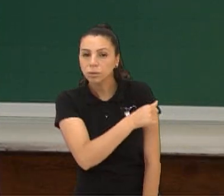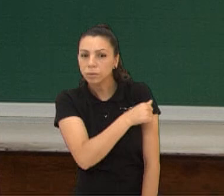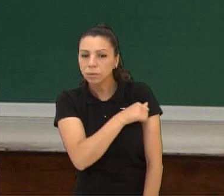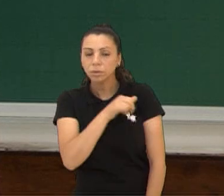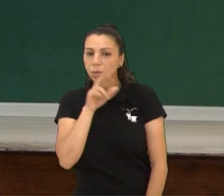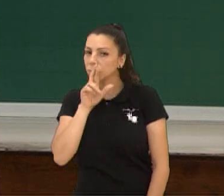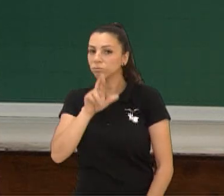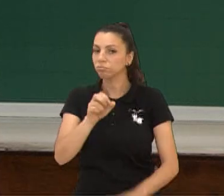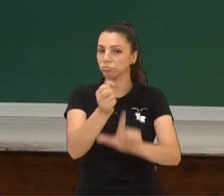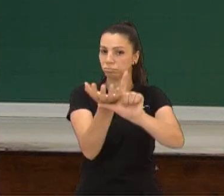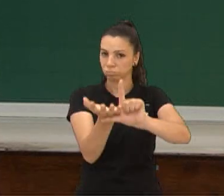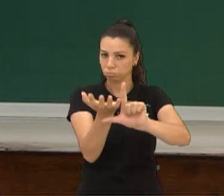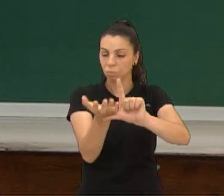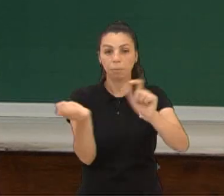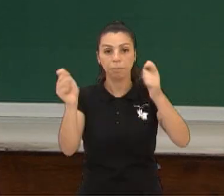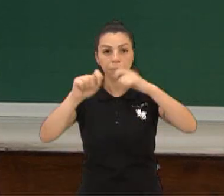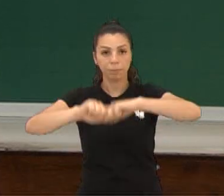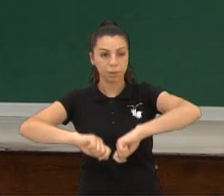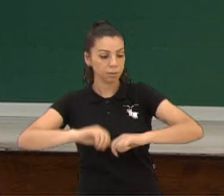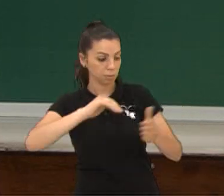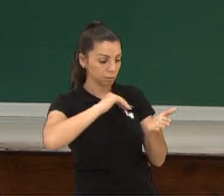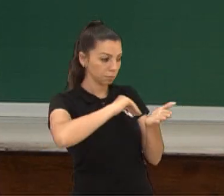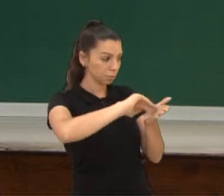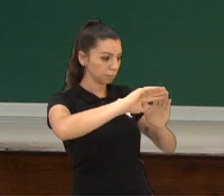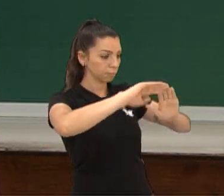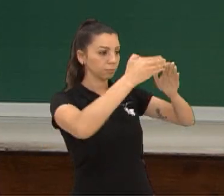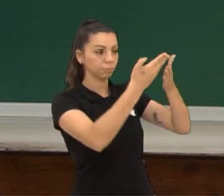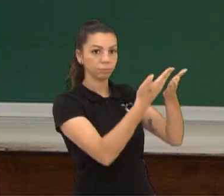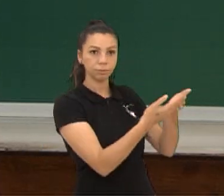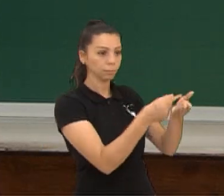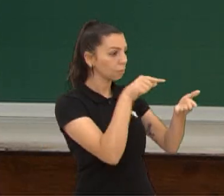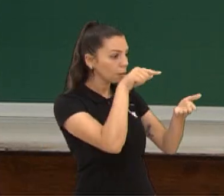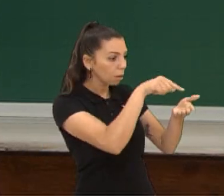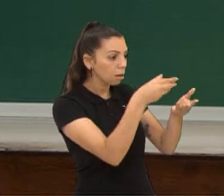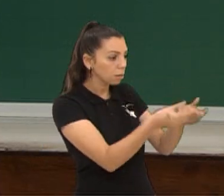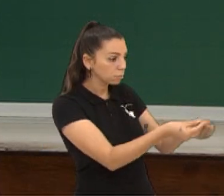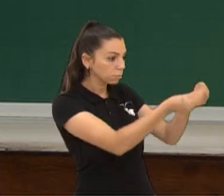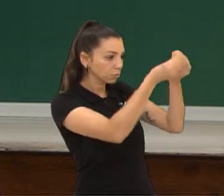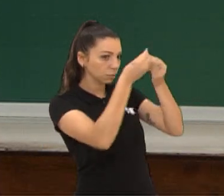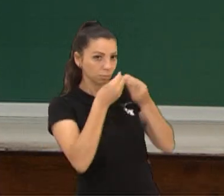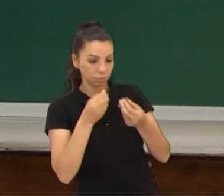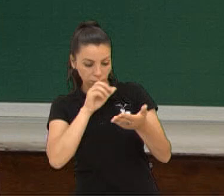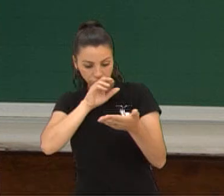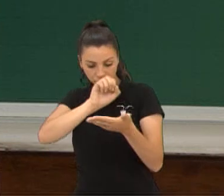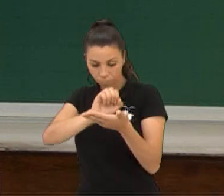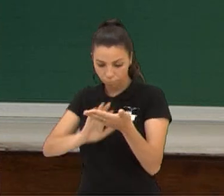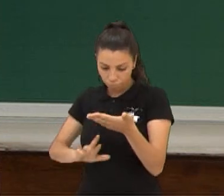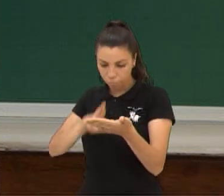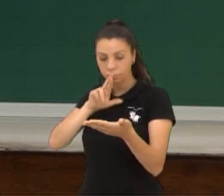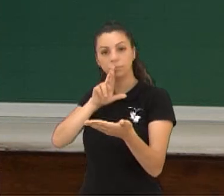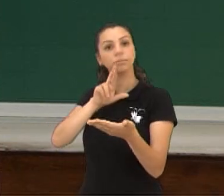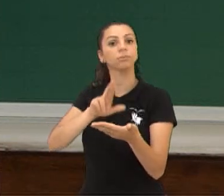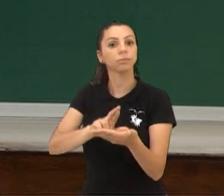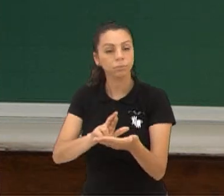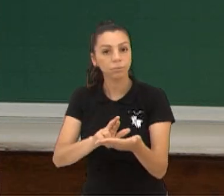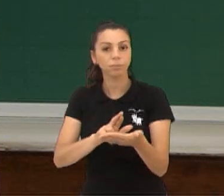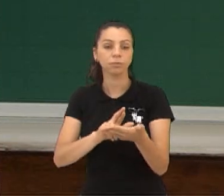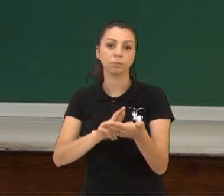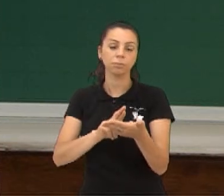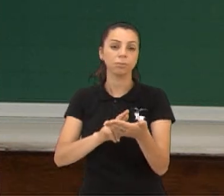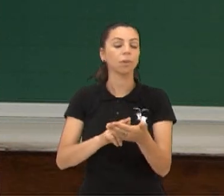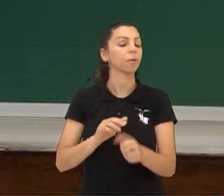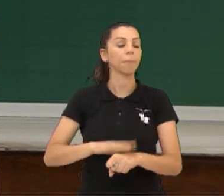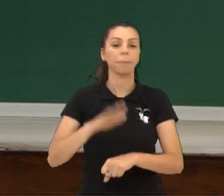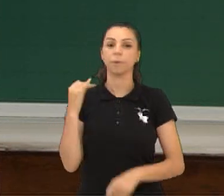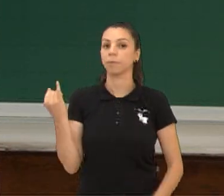atividade pelo Classroom, tem que entrar em contato com a sua escola e lá buscar as atividades, resolver essas atividades e o